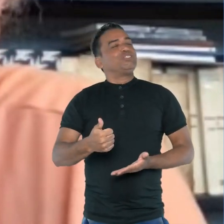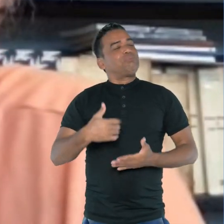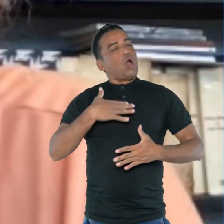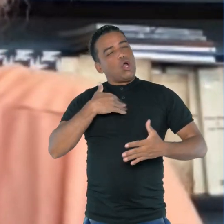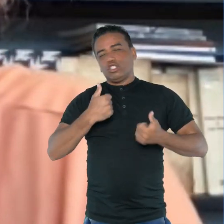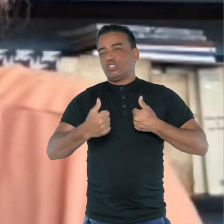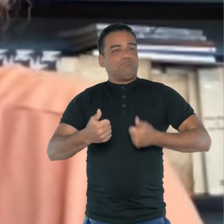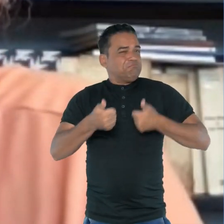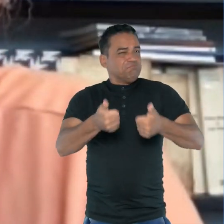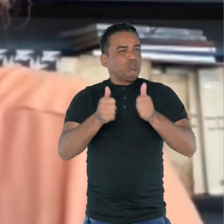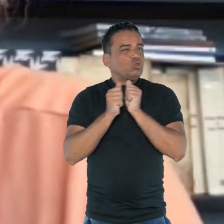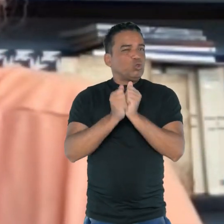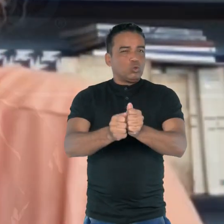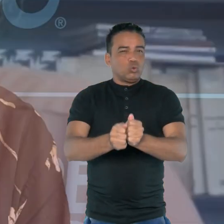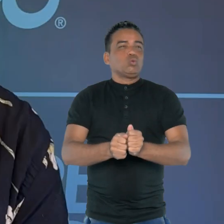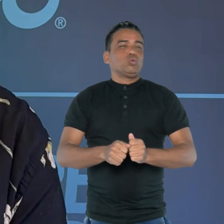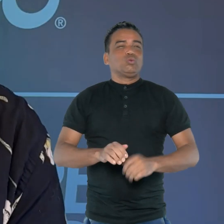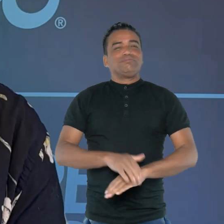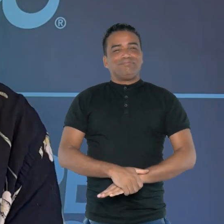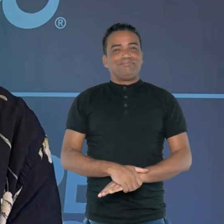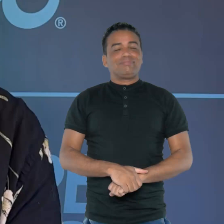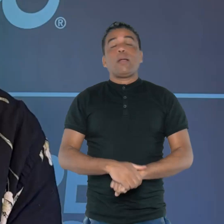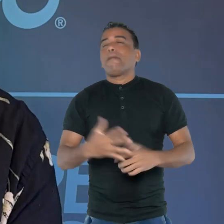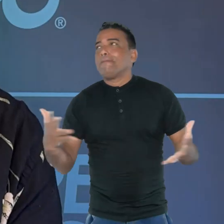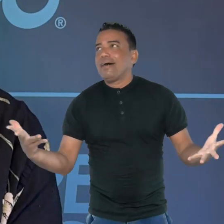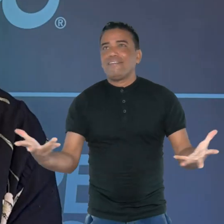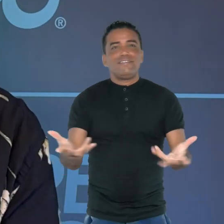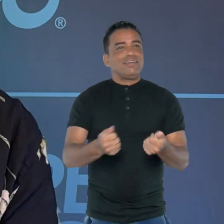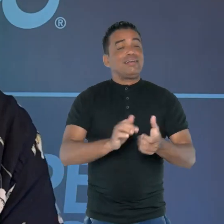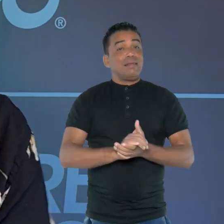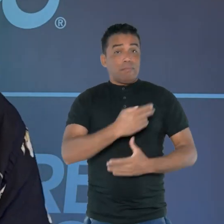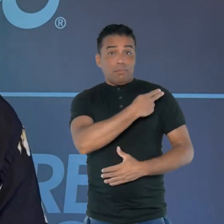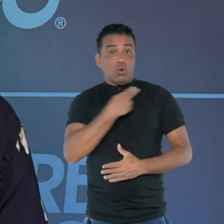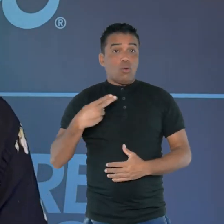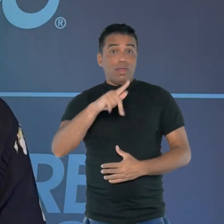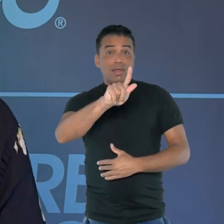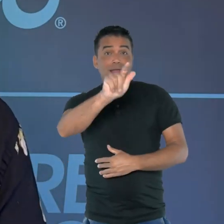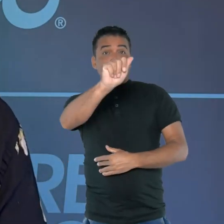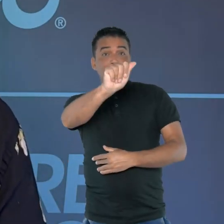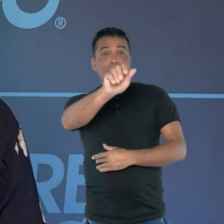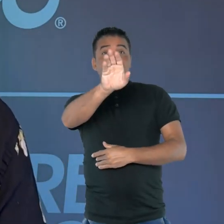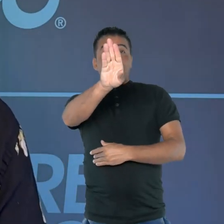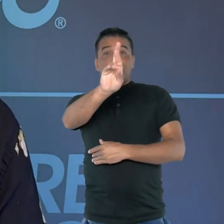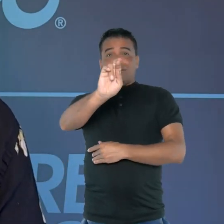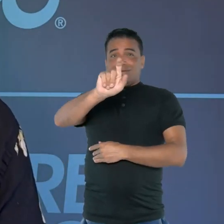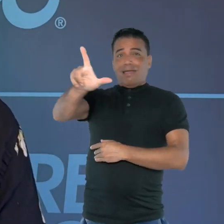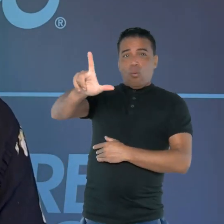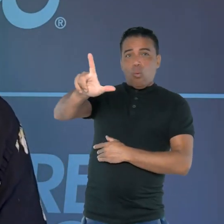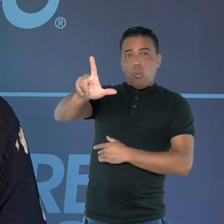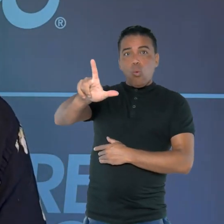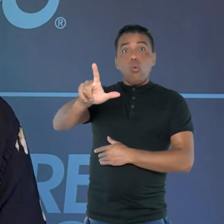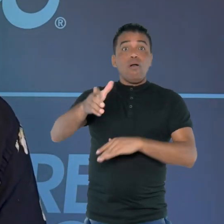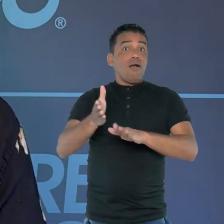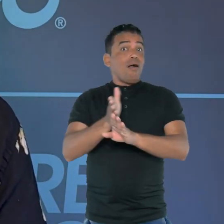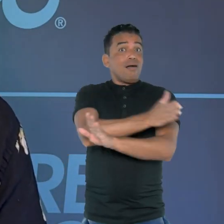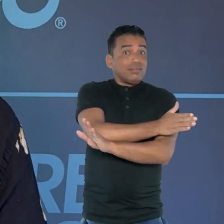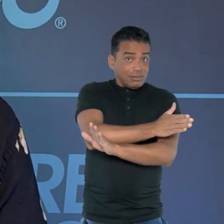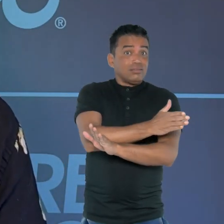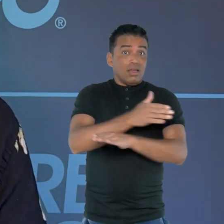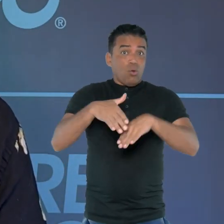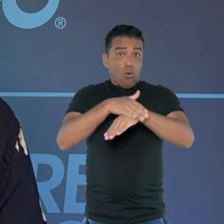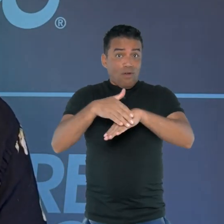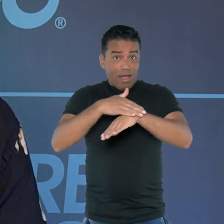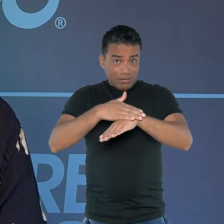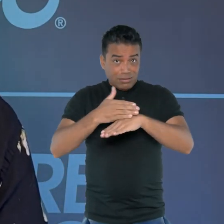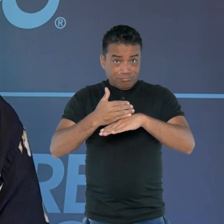vocês. Maravilha. Meu nome é Gabriel Pinheiro e antes da gente começar essa conversa com o Hauer, a gente vai exibir